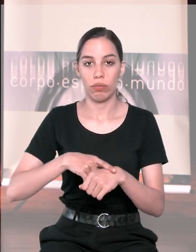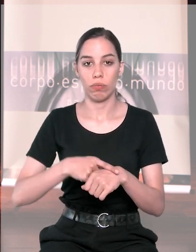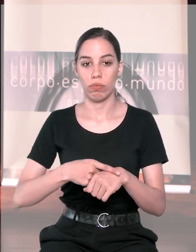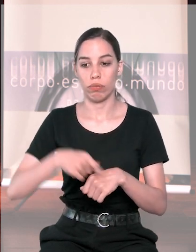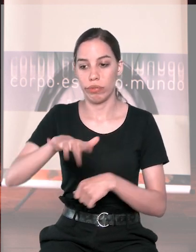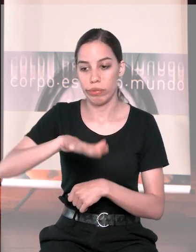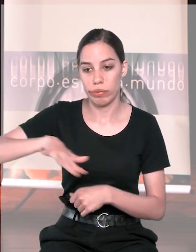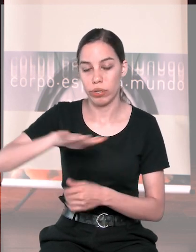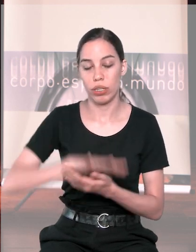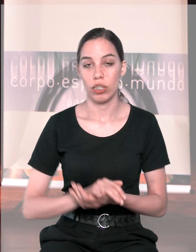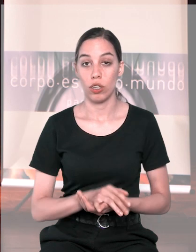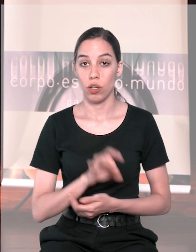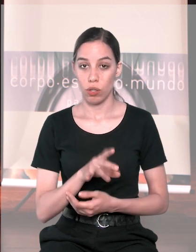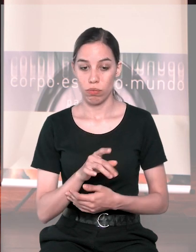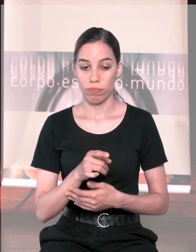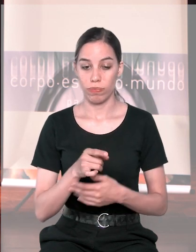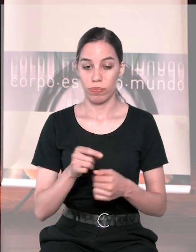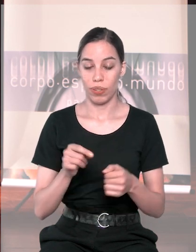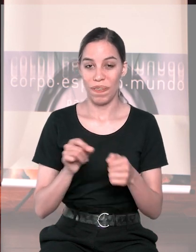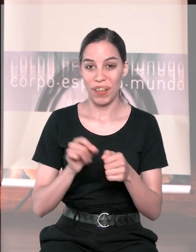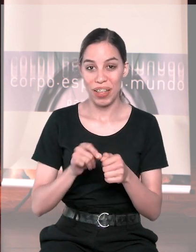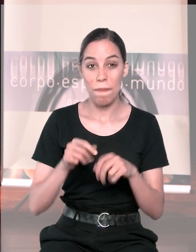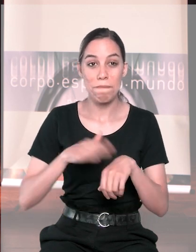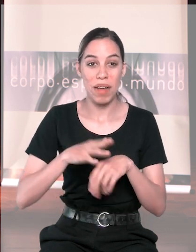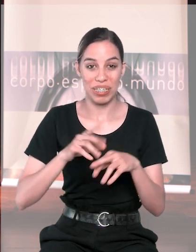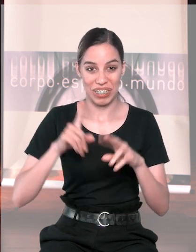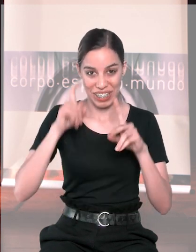E aí, só para complexificar mais um pouquinho essa parte, como diz